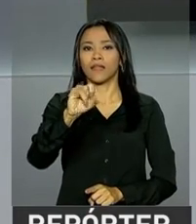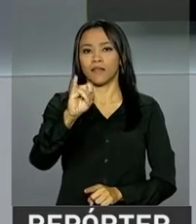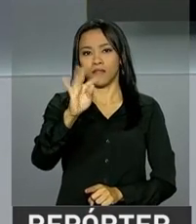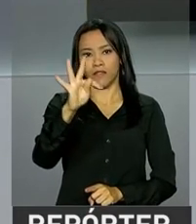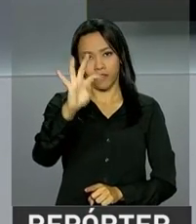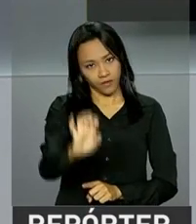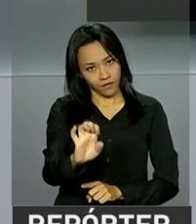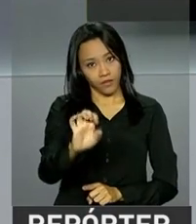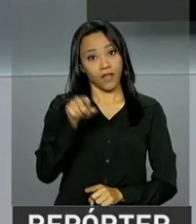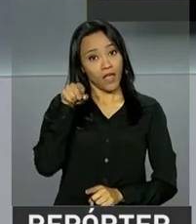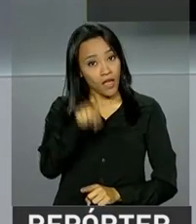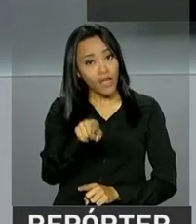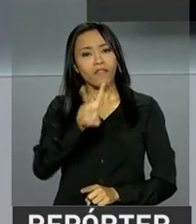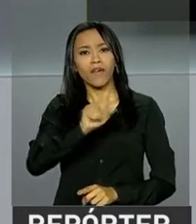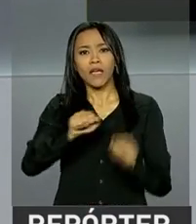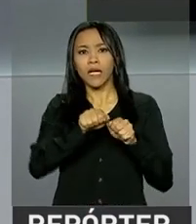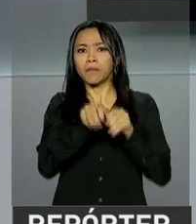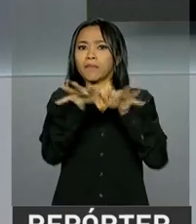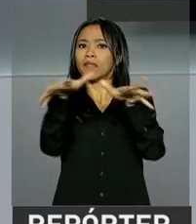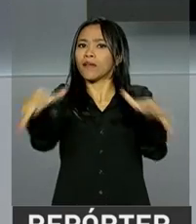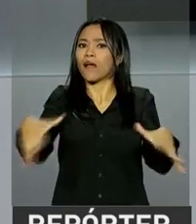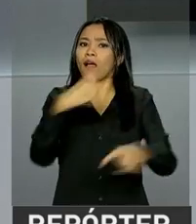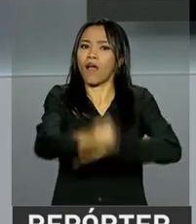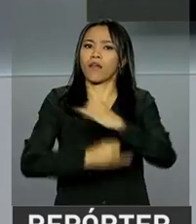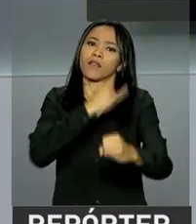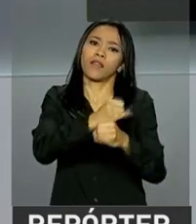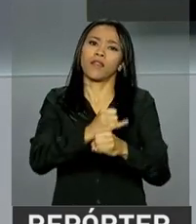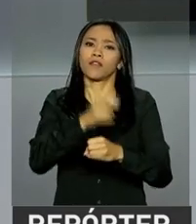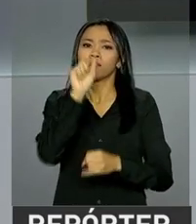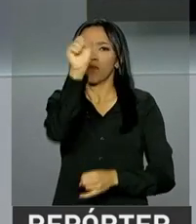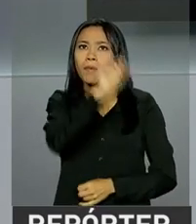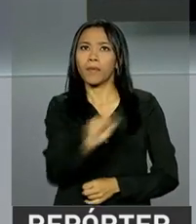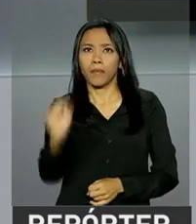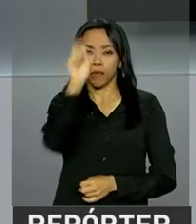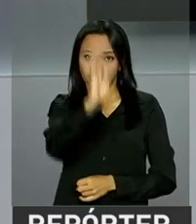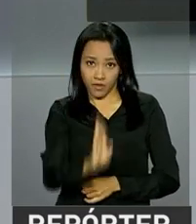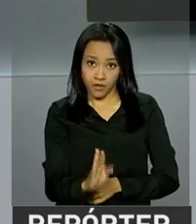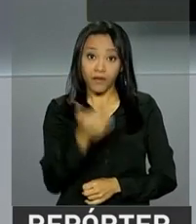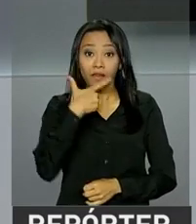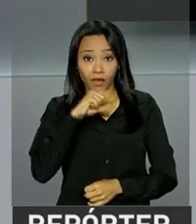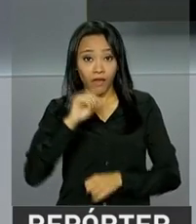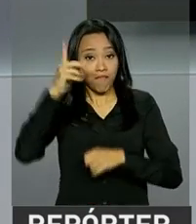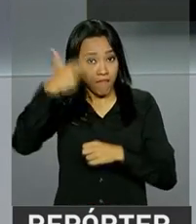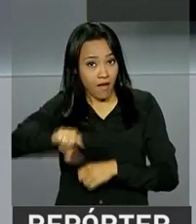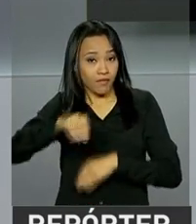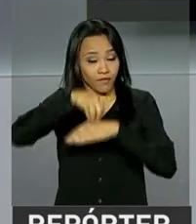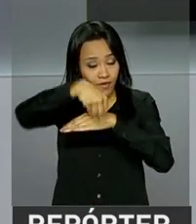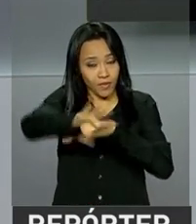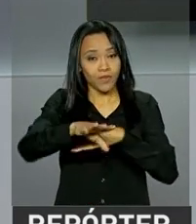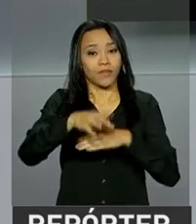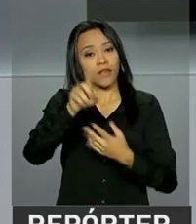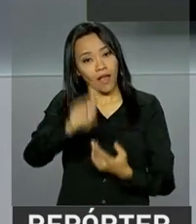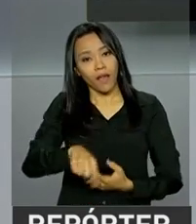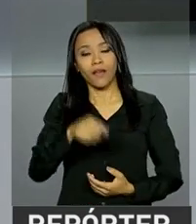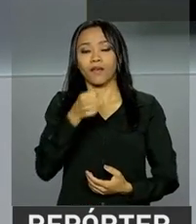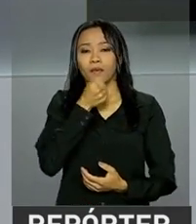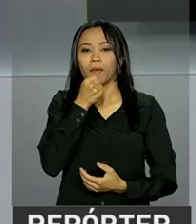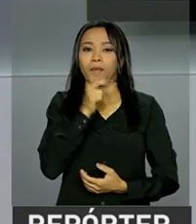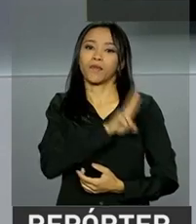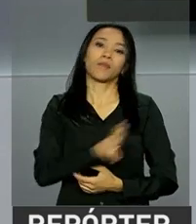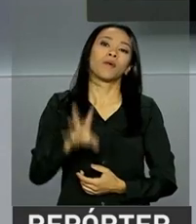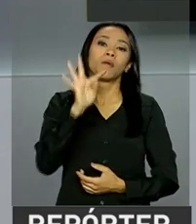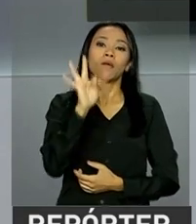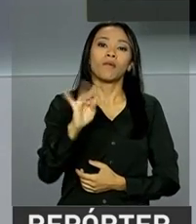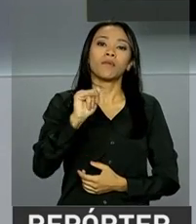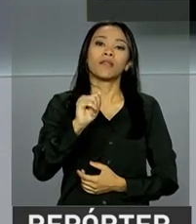comunicações ele vai ampliar a oferta de banda larga em todo o Brasil Quem tem mais informações ao vivo pra gente é Taísa Dias que está no